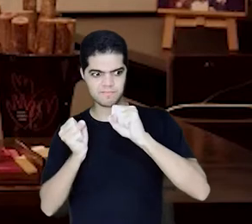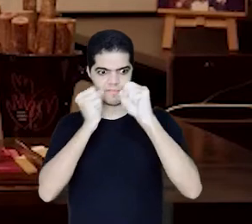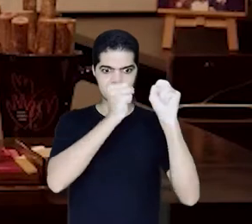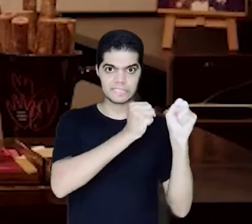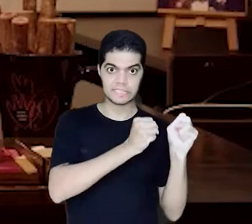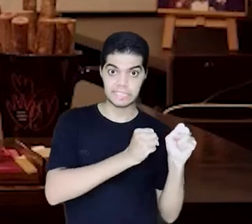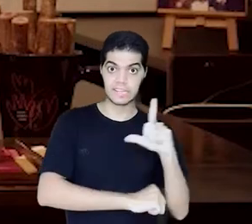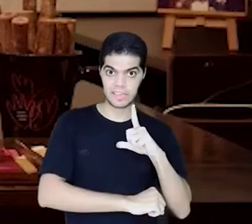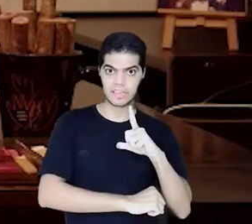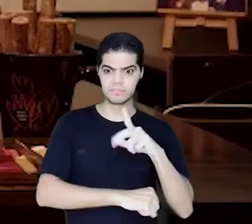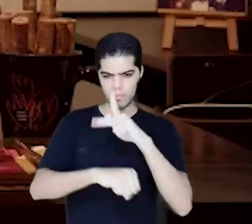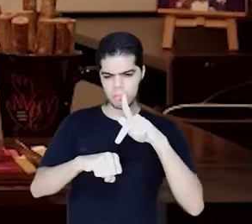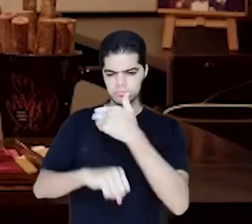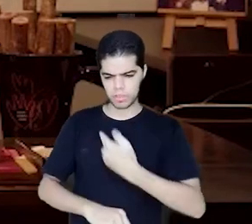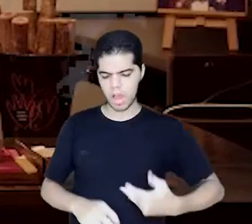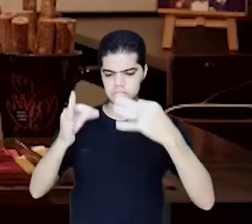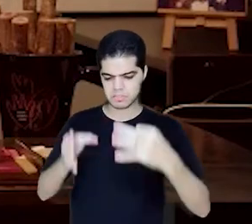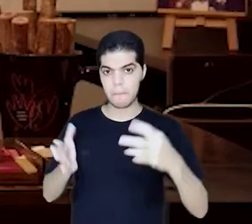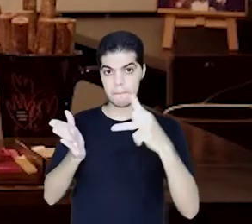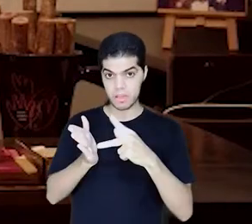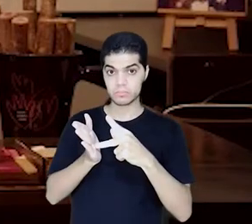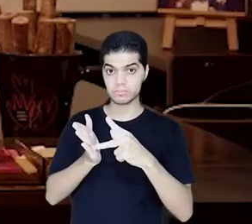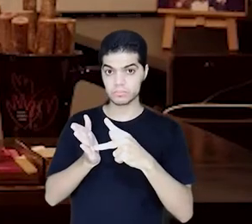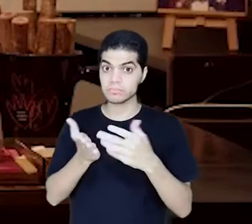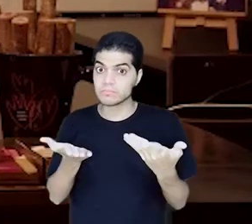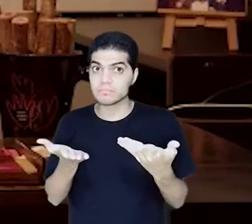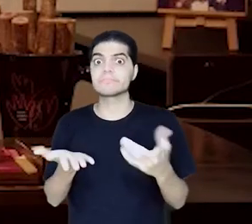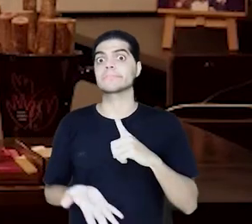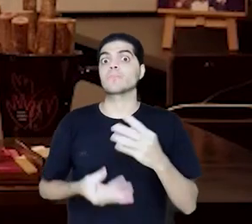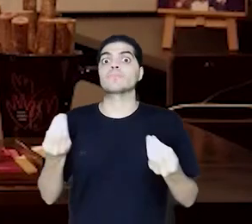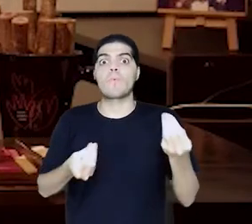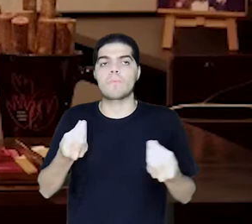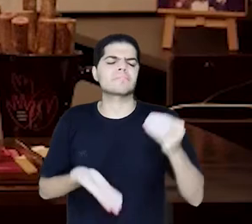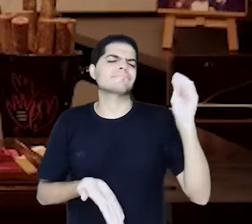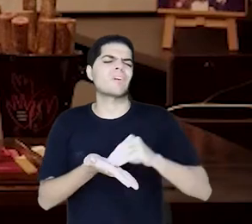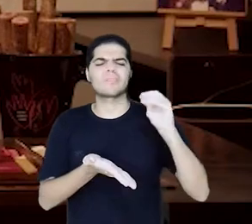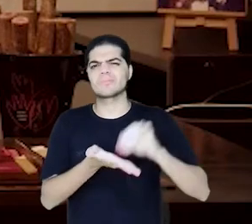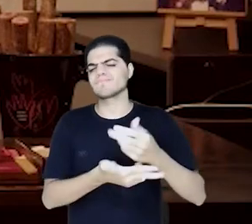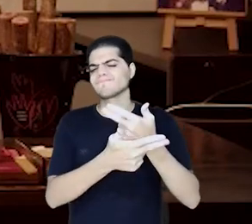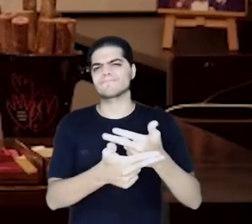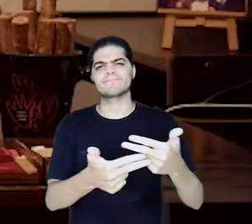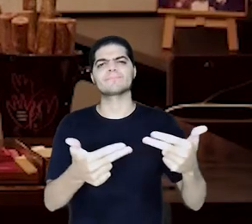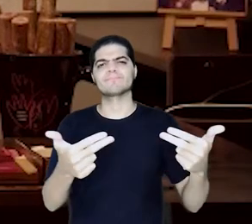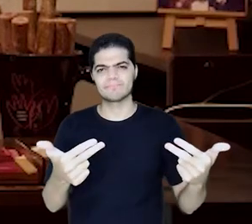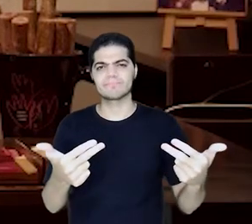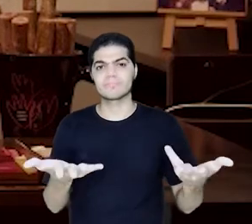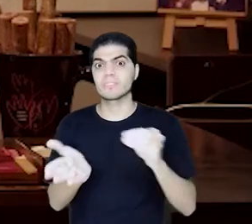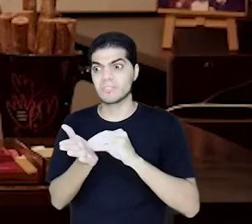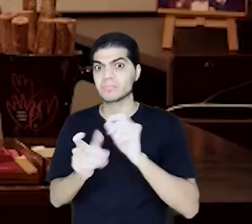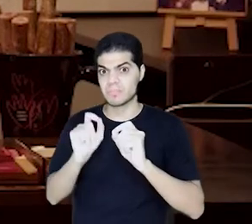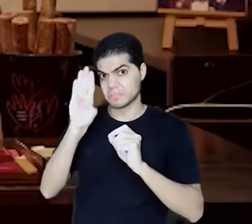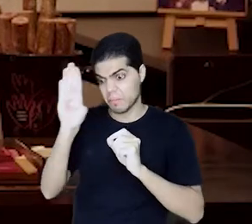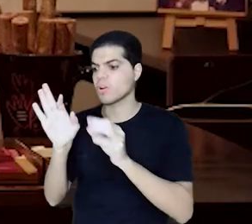soberania e para uma nação acontecer de fato como nação, falta muito. Falta muita coisa, né? Falta